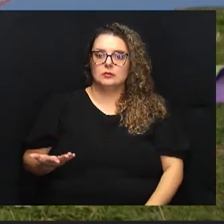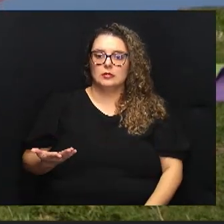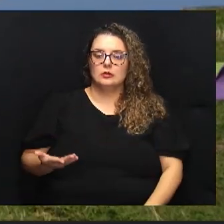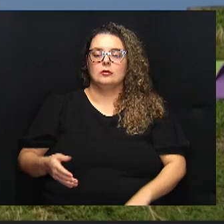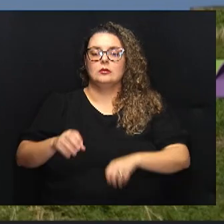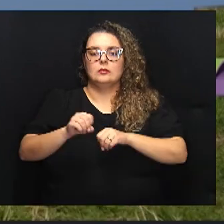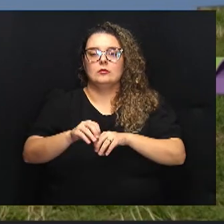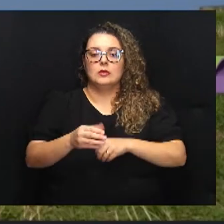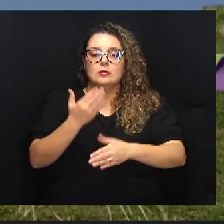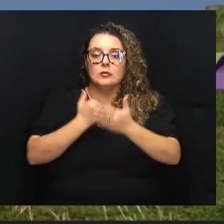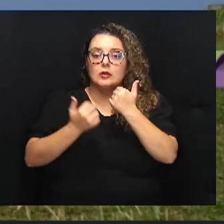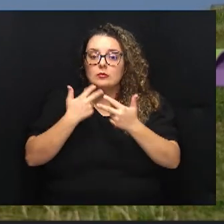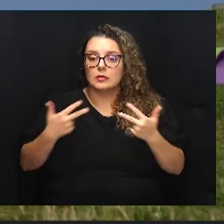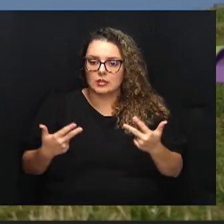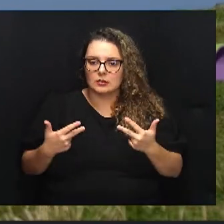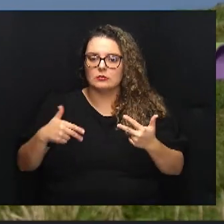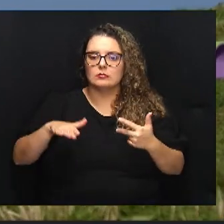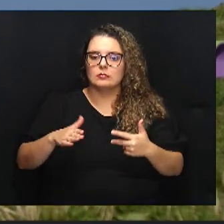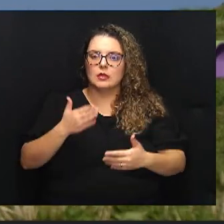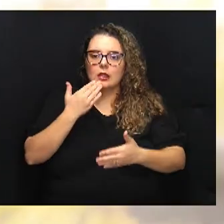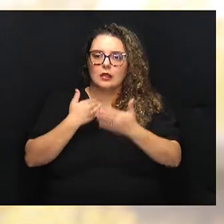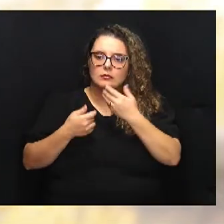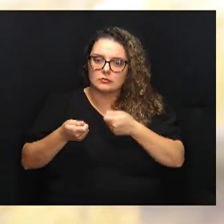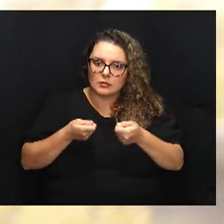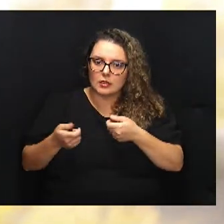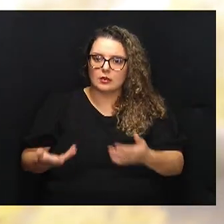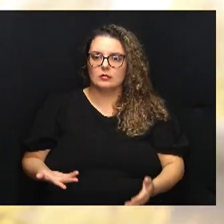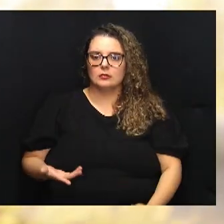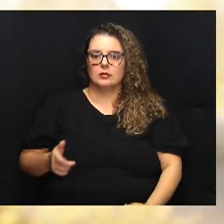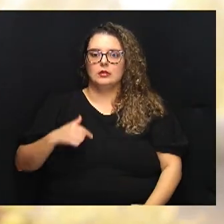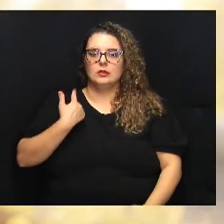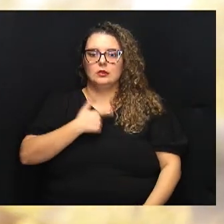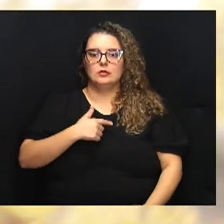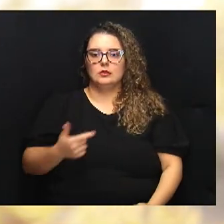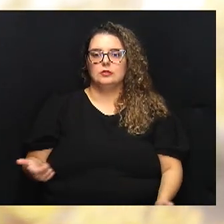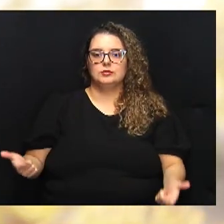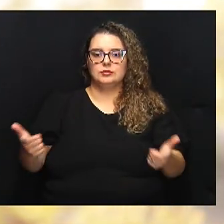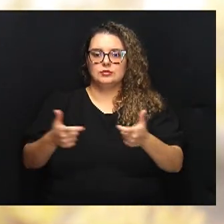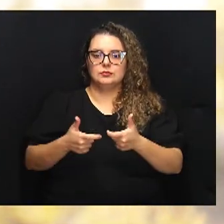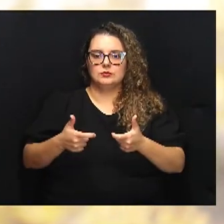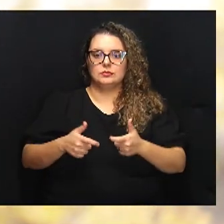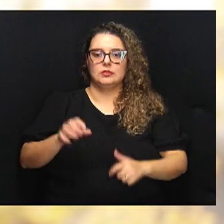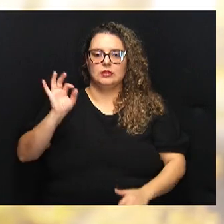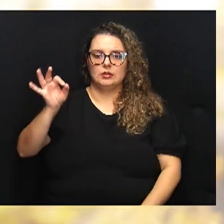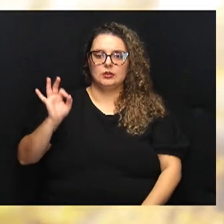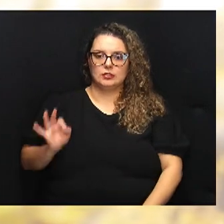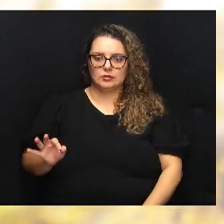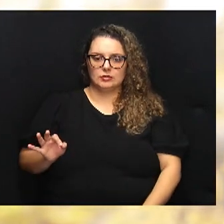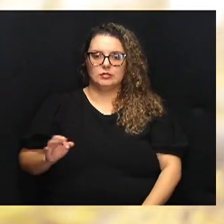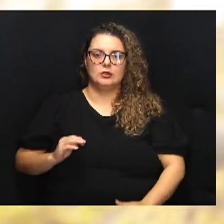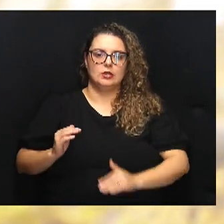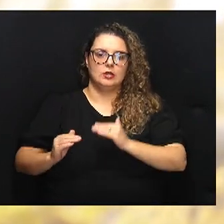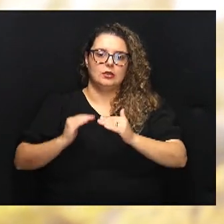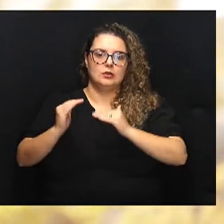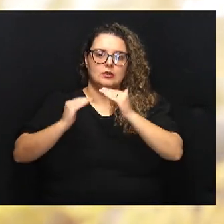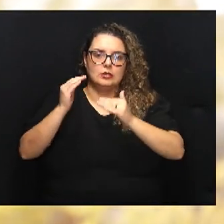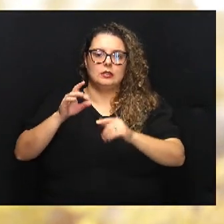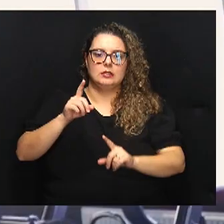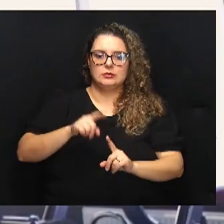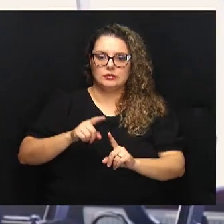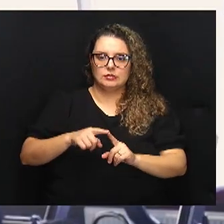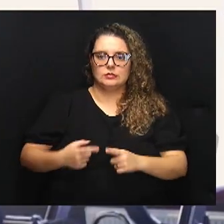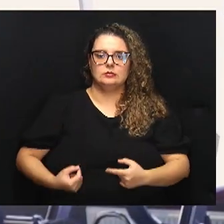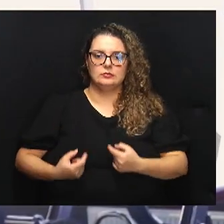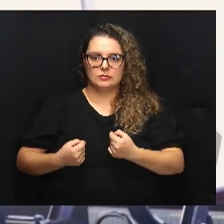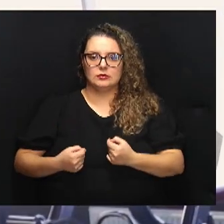educação alimentar para dietas mais saudáveis, a gente minimiza a chance de desenvolver esse tipo de câncer, e isso